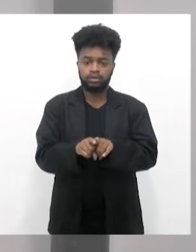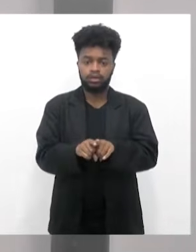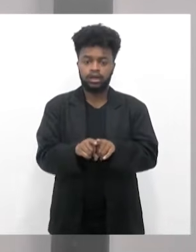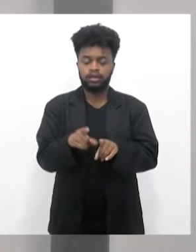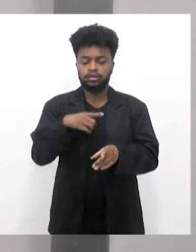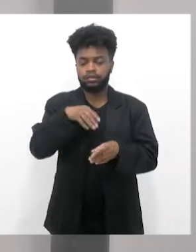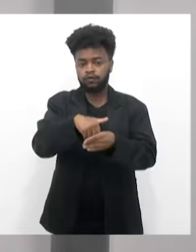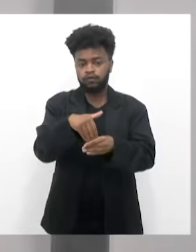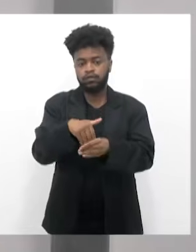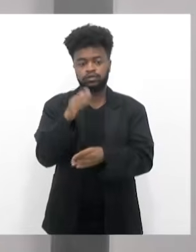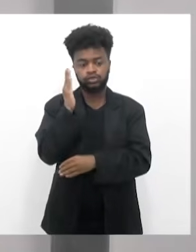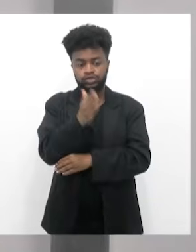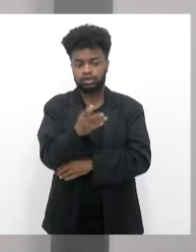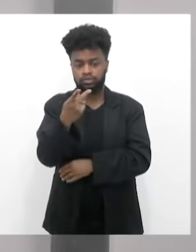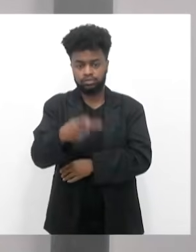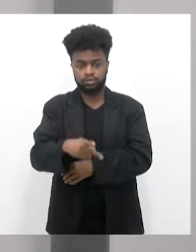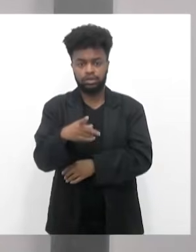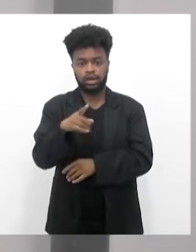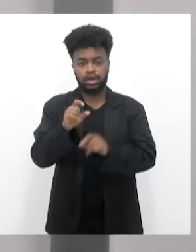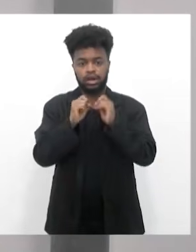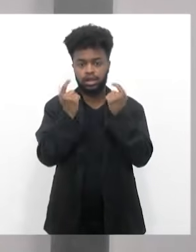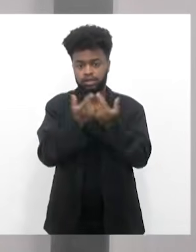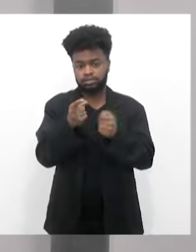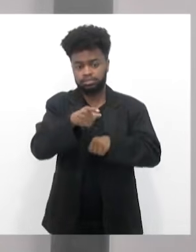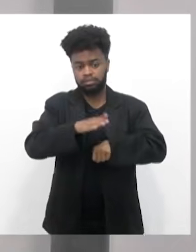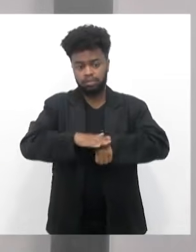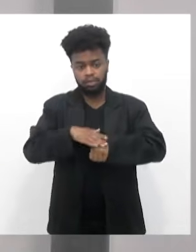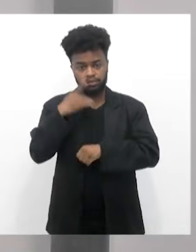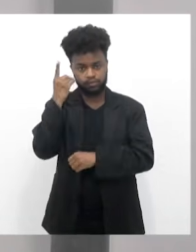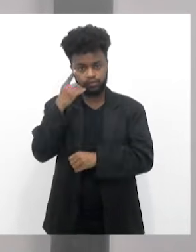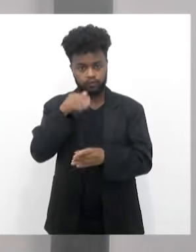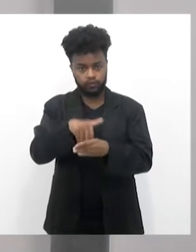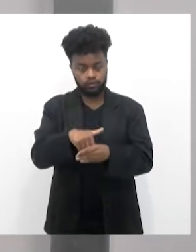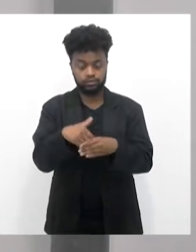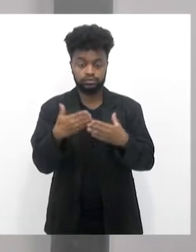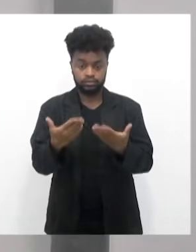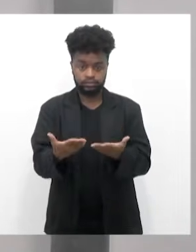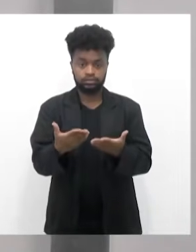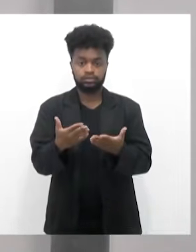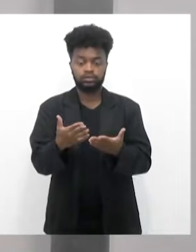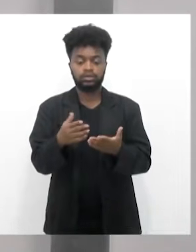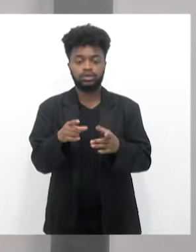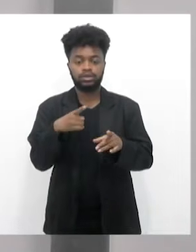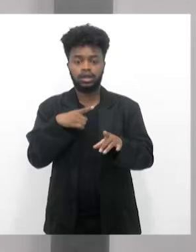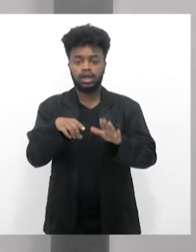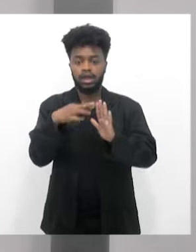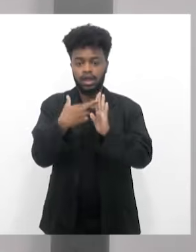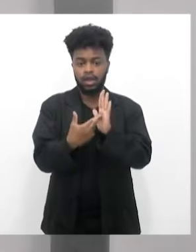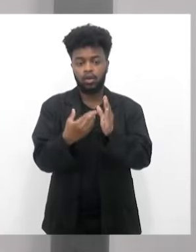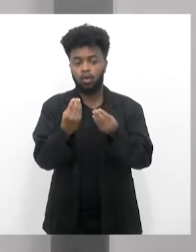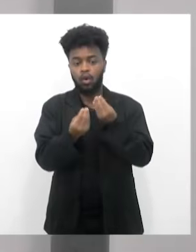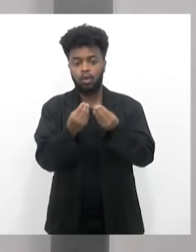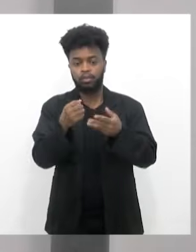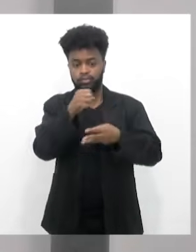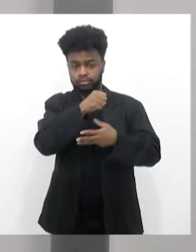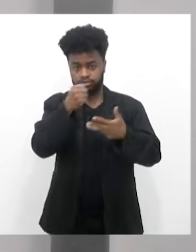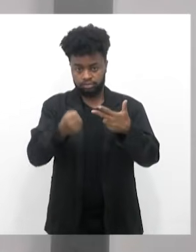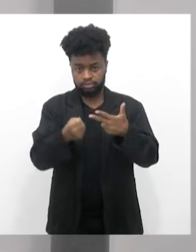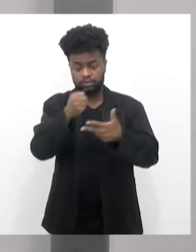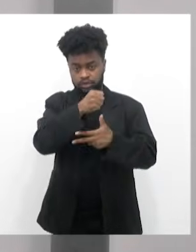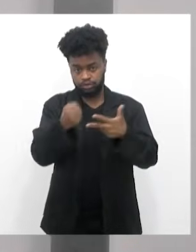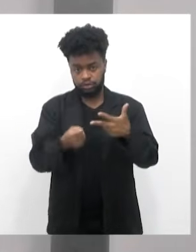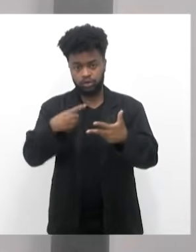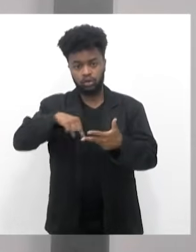eleição indireta da Casa Legislativa. Obviamente, o próprio princípio de Montesquieu, de tripartição dos poderes, óbvio, a gente já falou isso